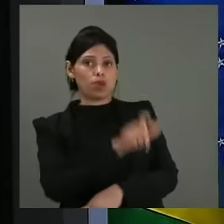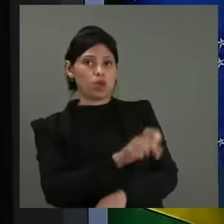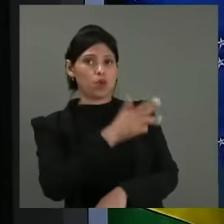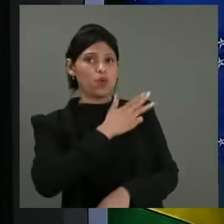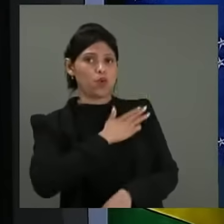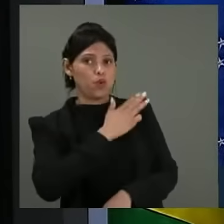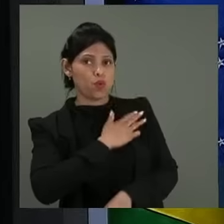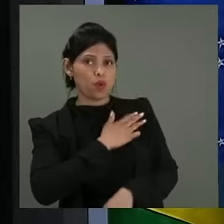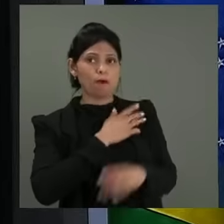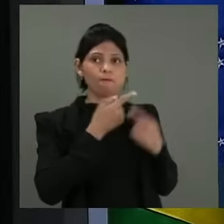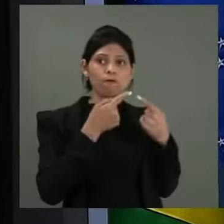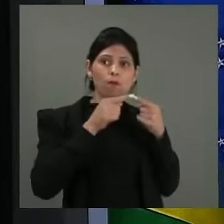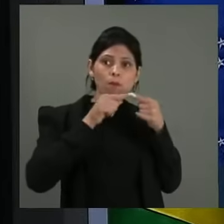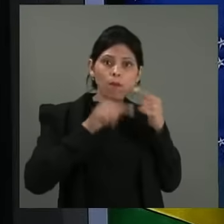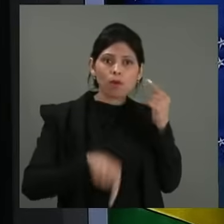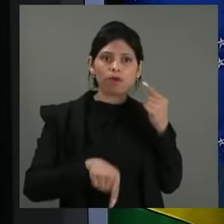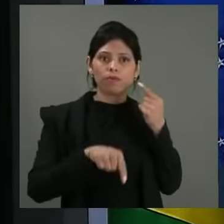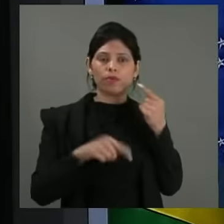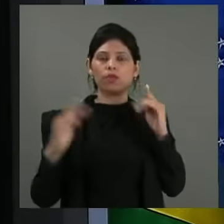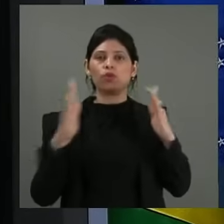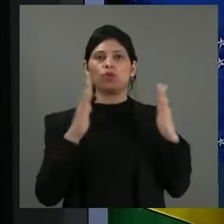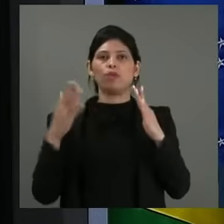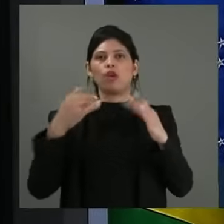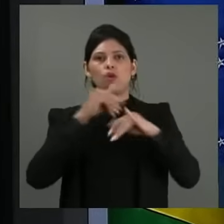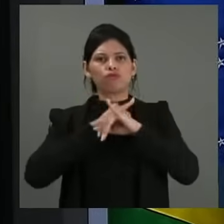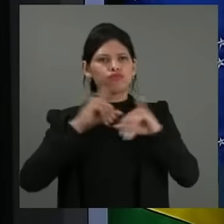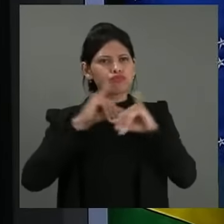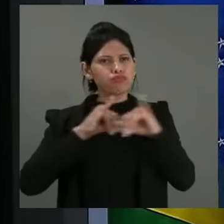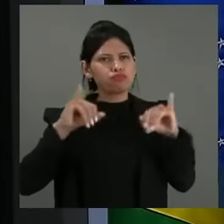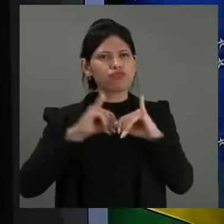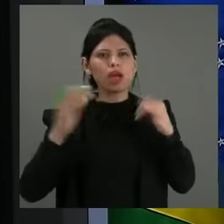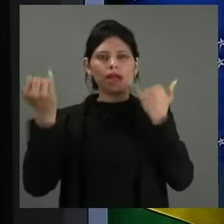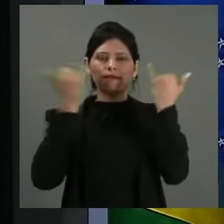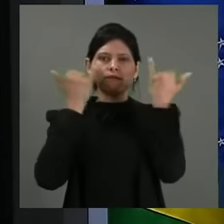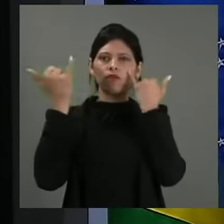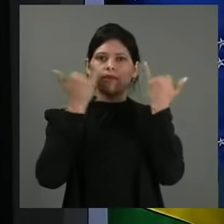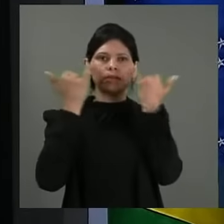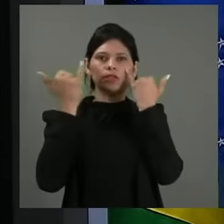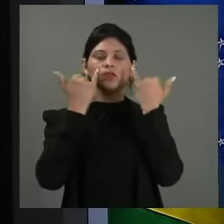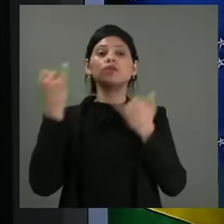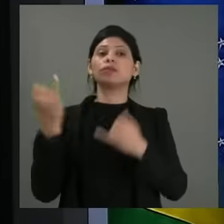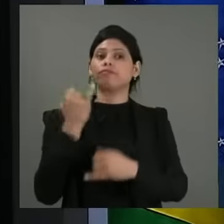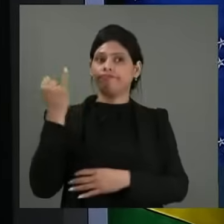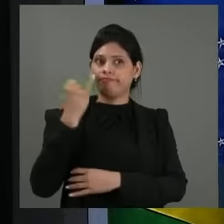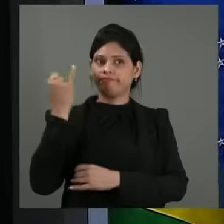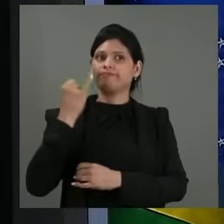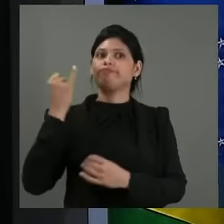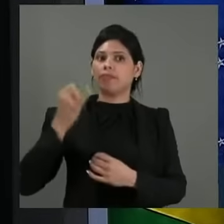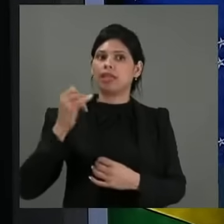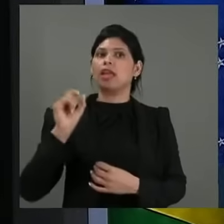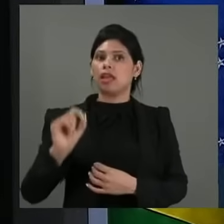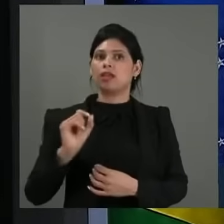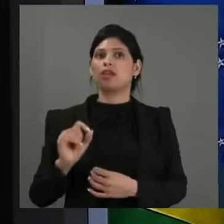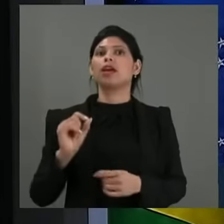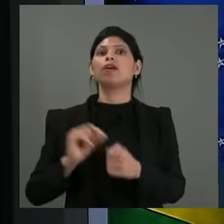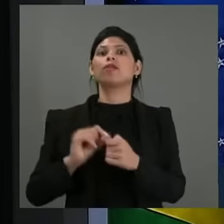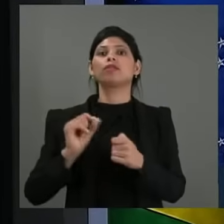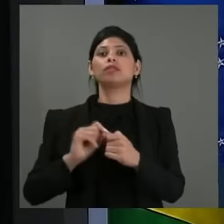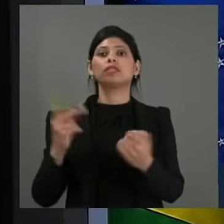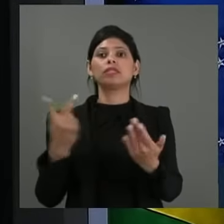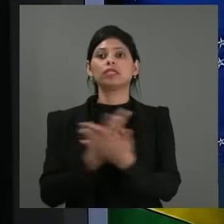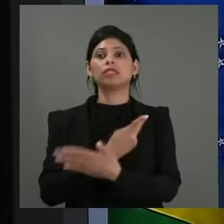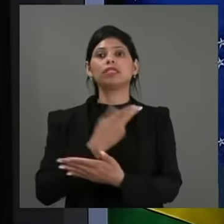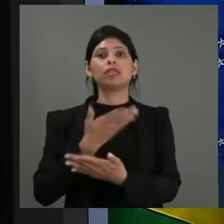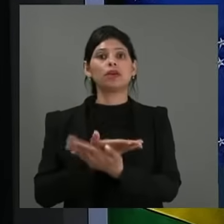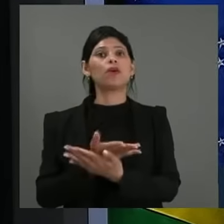na campanha. Informações muito importantes e comprovadamente verídicas foram censuradas, como,